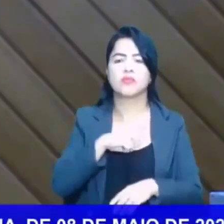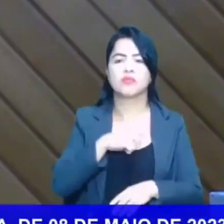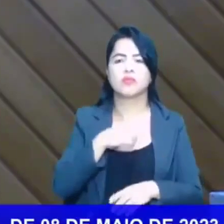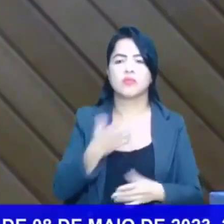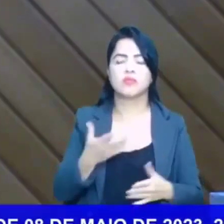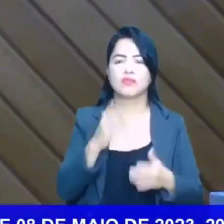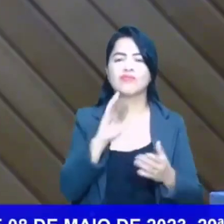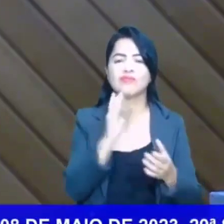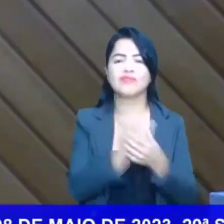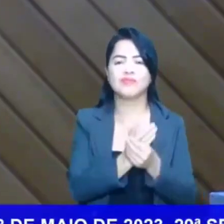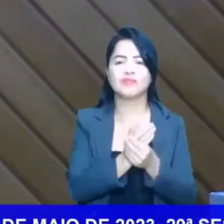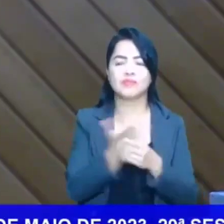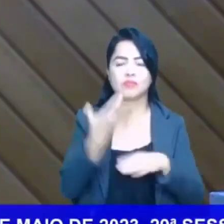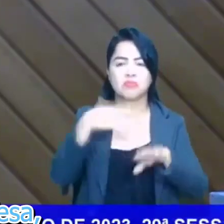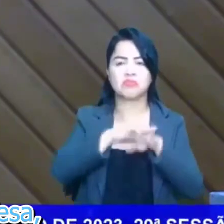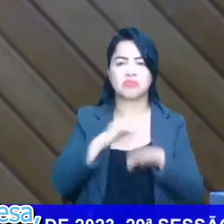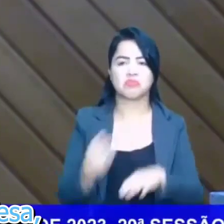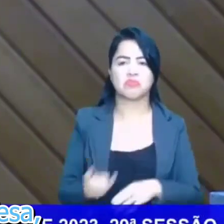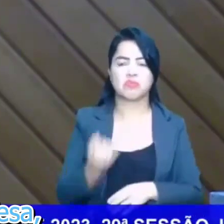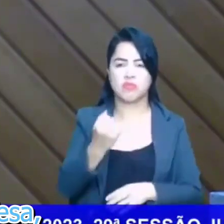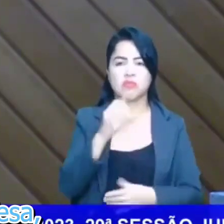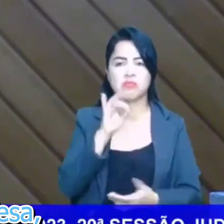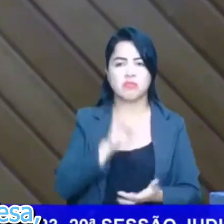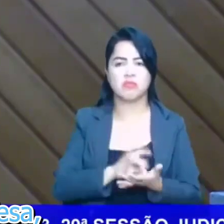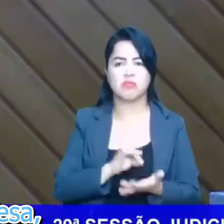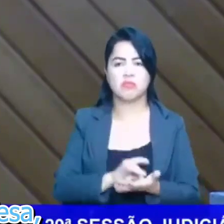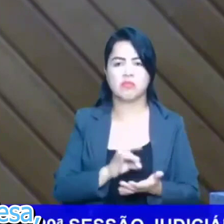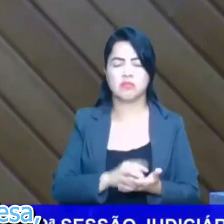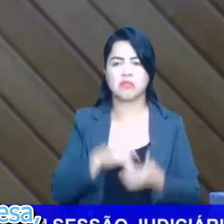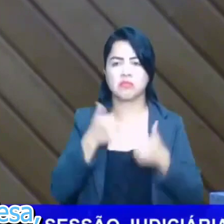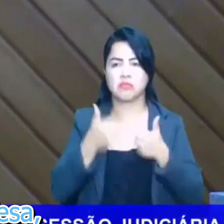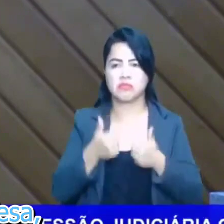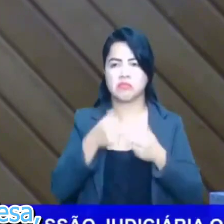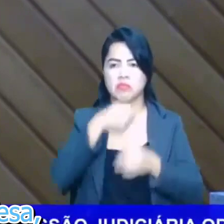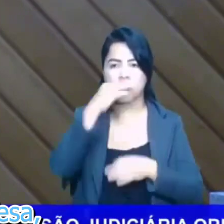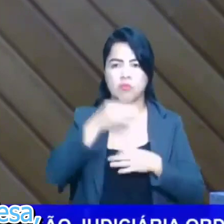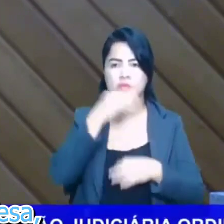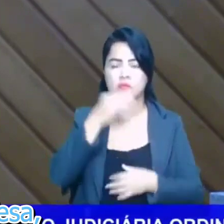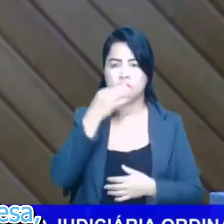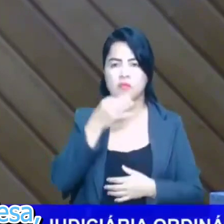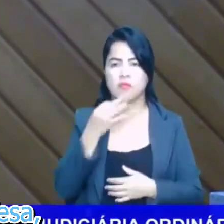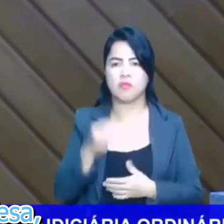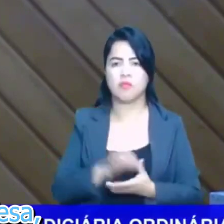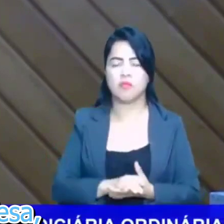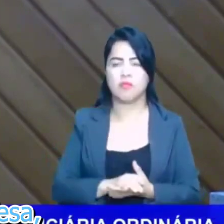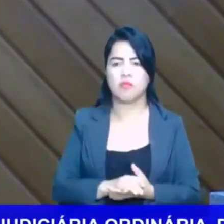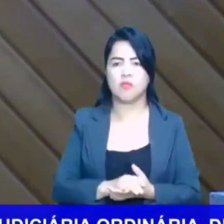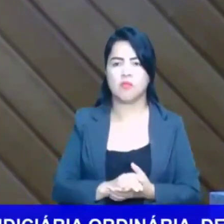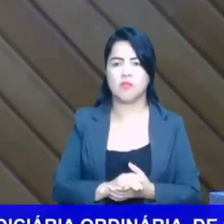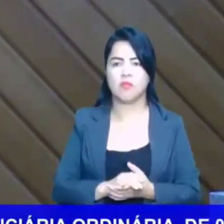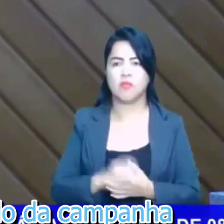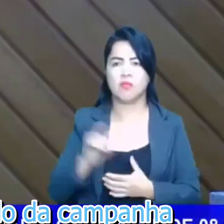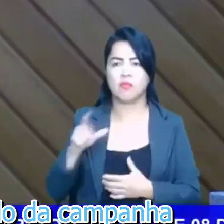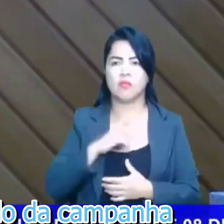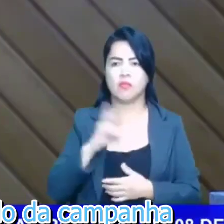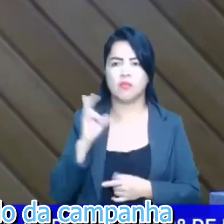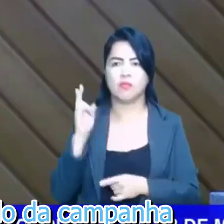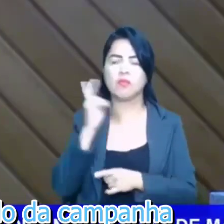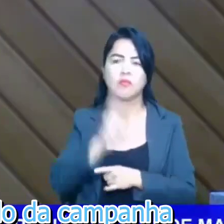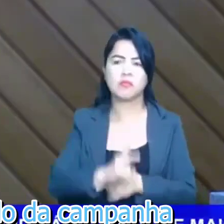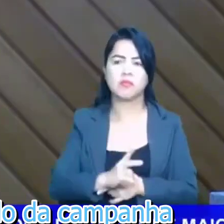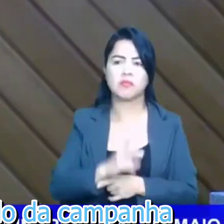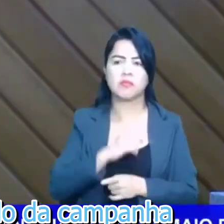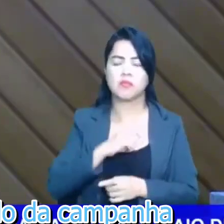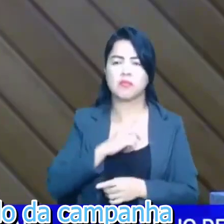dessa petição. De fato, como bem argumentado pela peça de defesa, não há